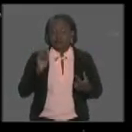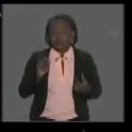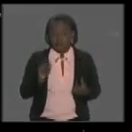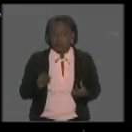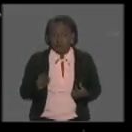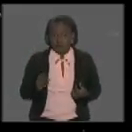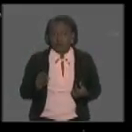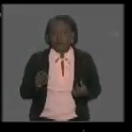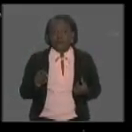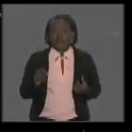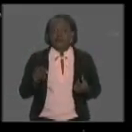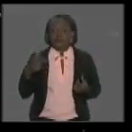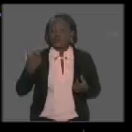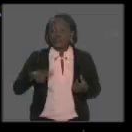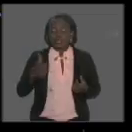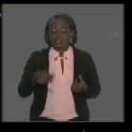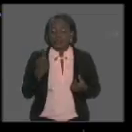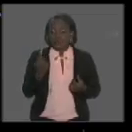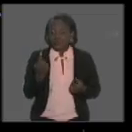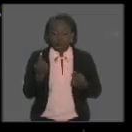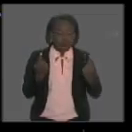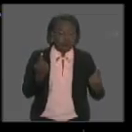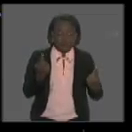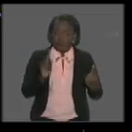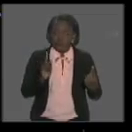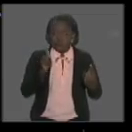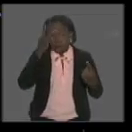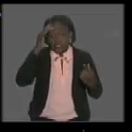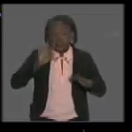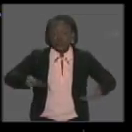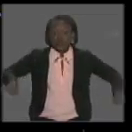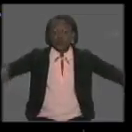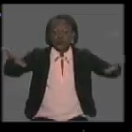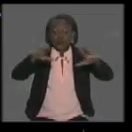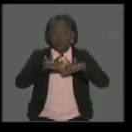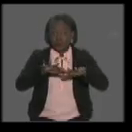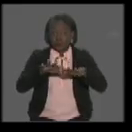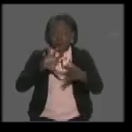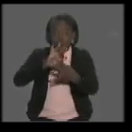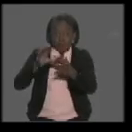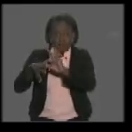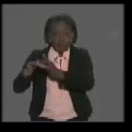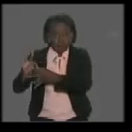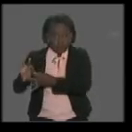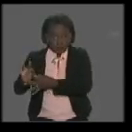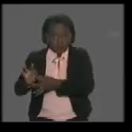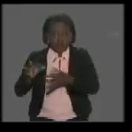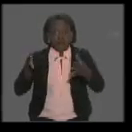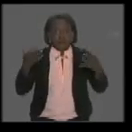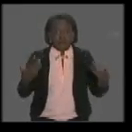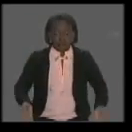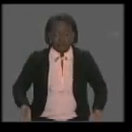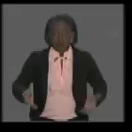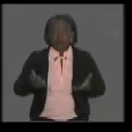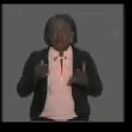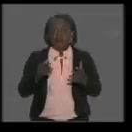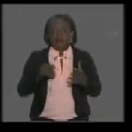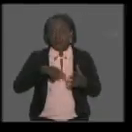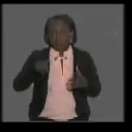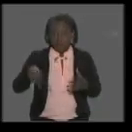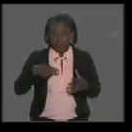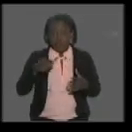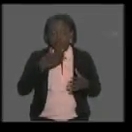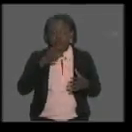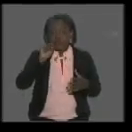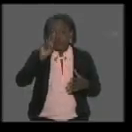gente, não há somente uma coisa ou outra, a gente está pensando em todas essas formas relacionadas, né? Então, quando